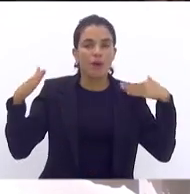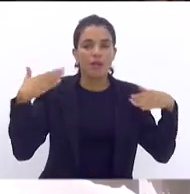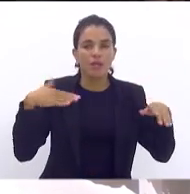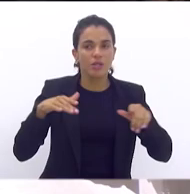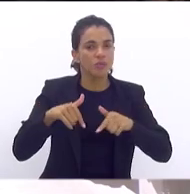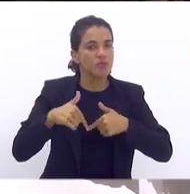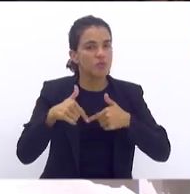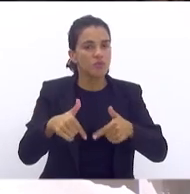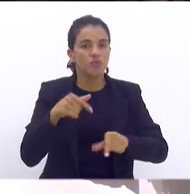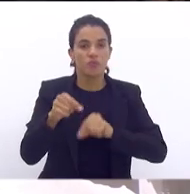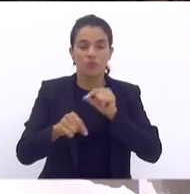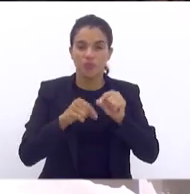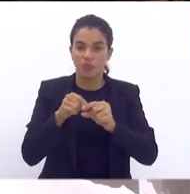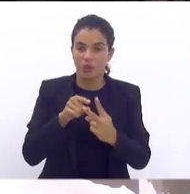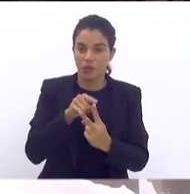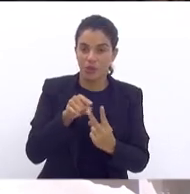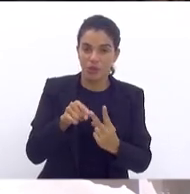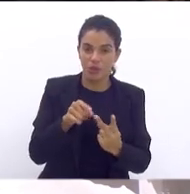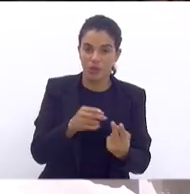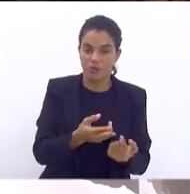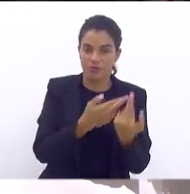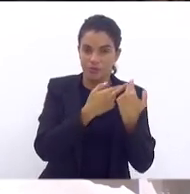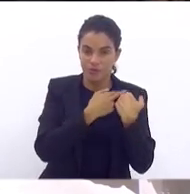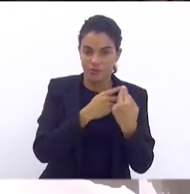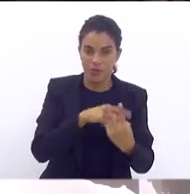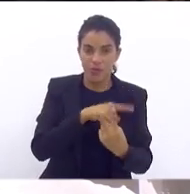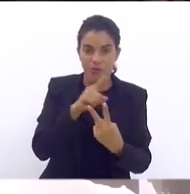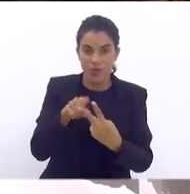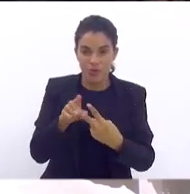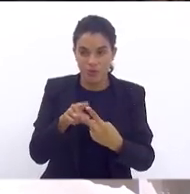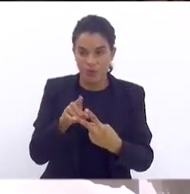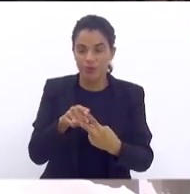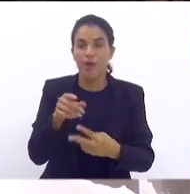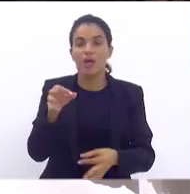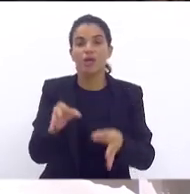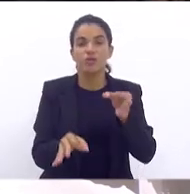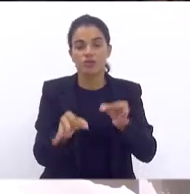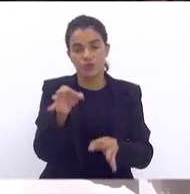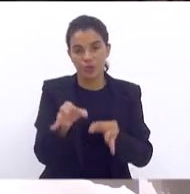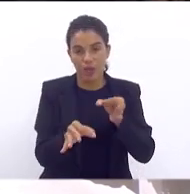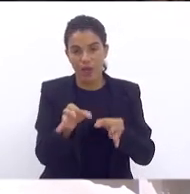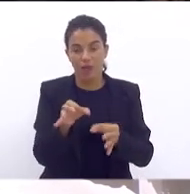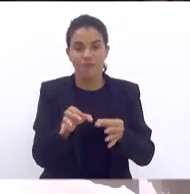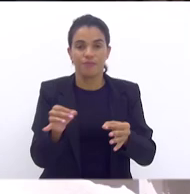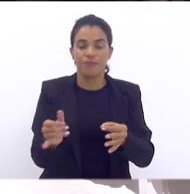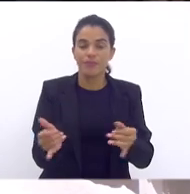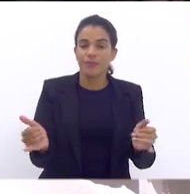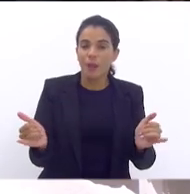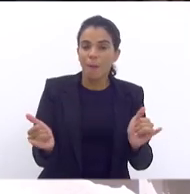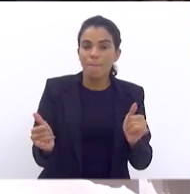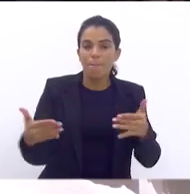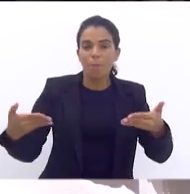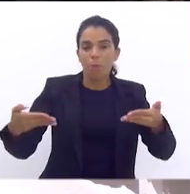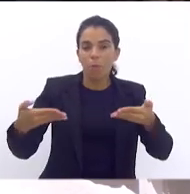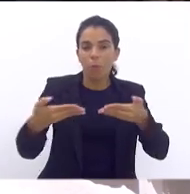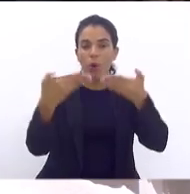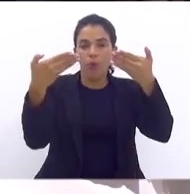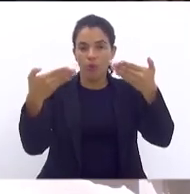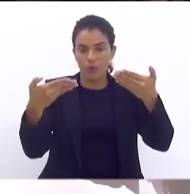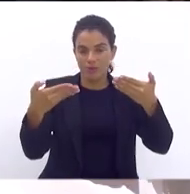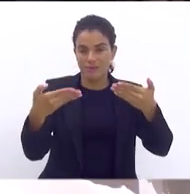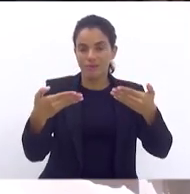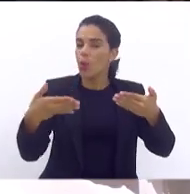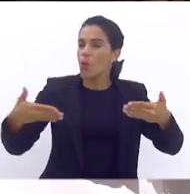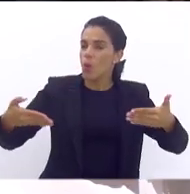O Tribunal Marítimo ele tem duas competências. A primeira delas é julgar acidentes e fatos da navegação. Então, o que